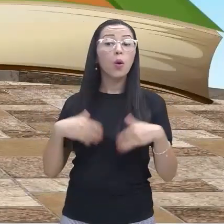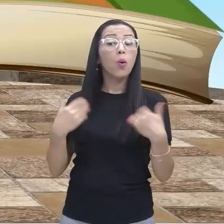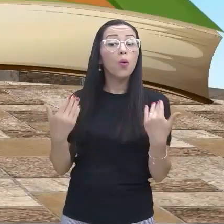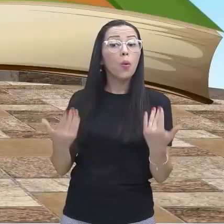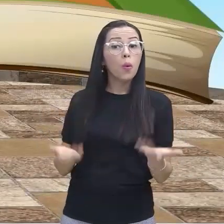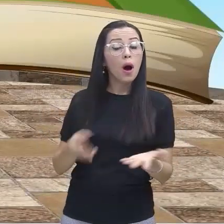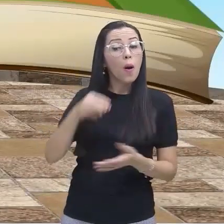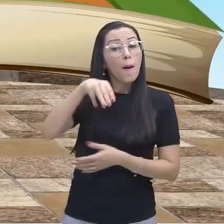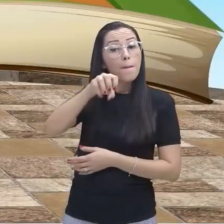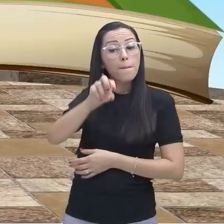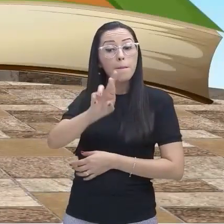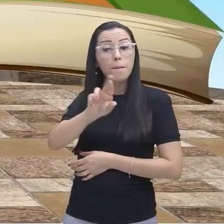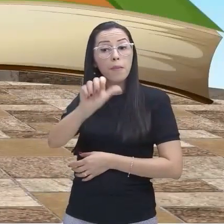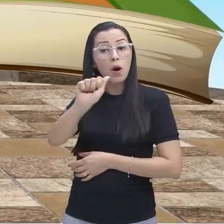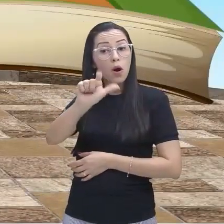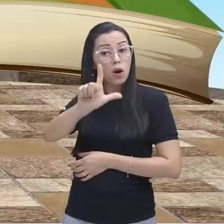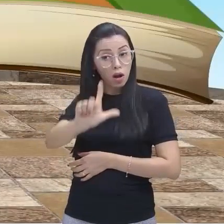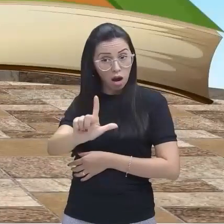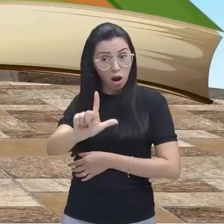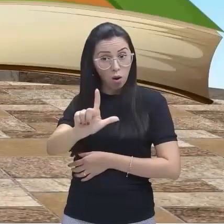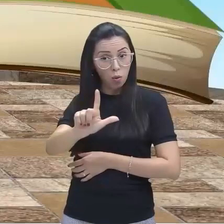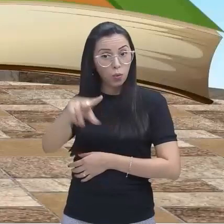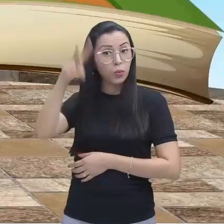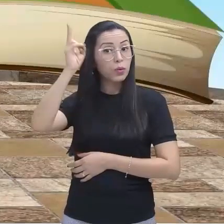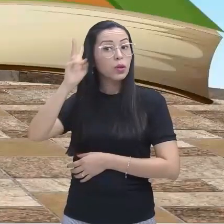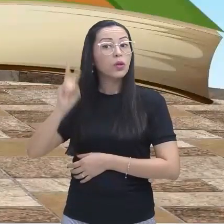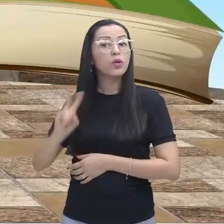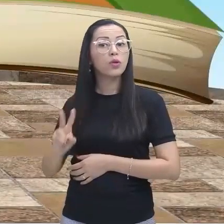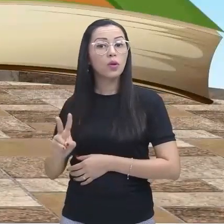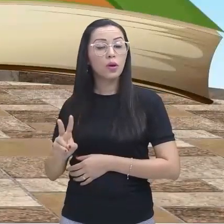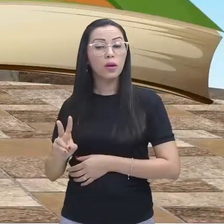afinal, a moral da história?